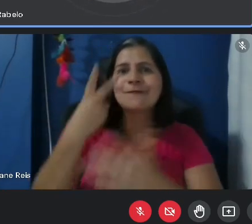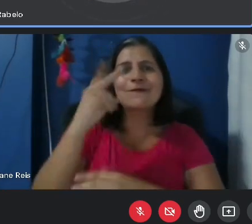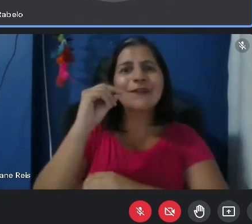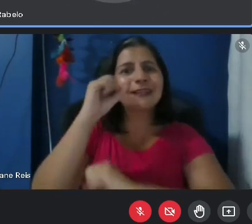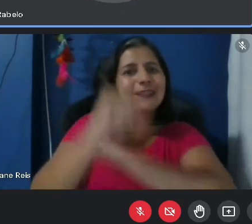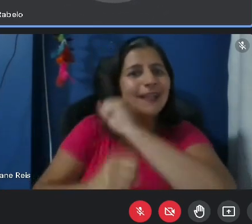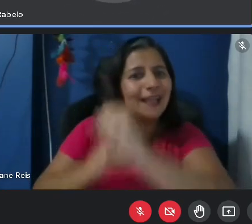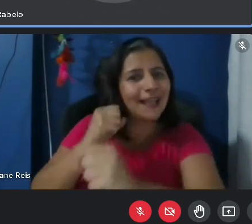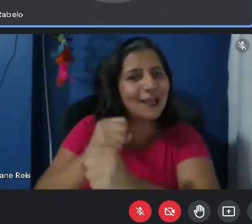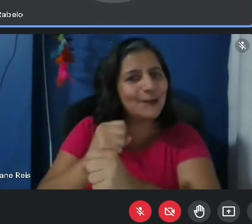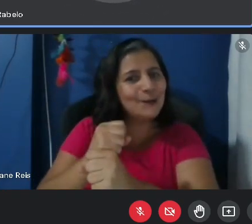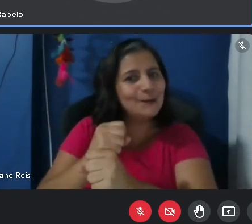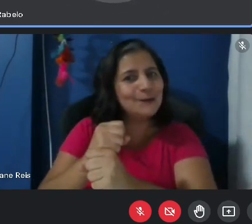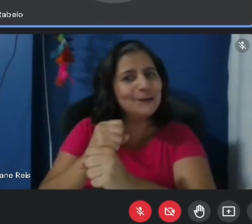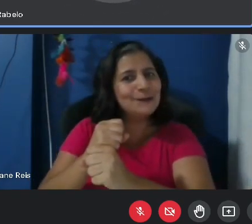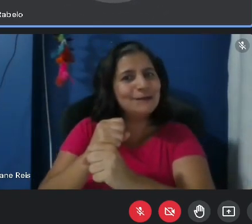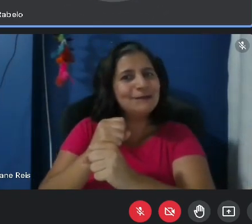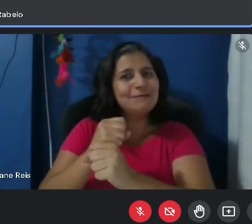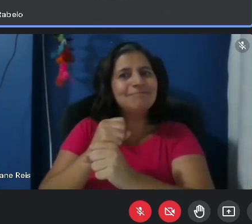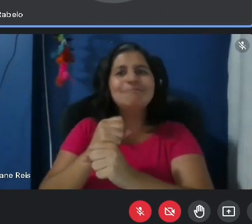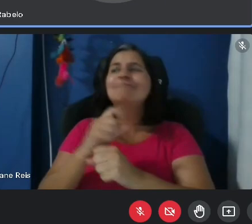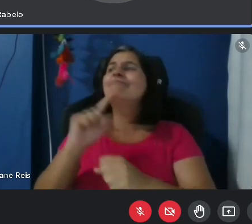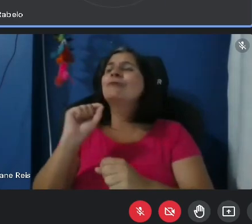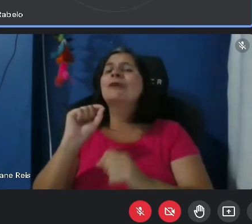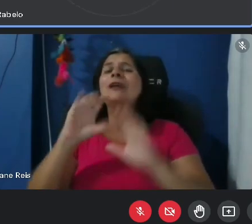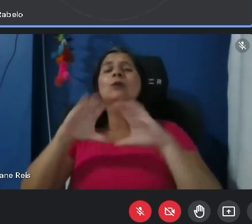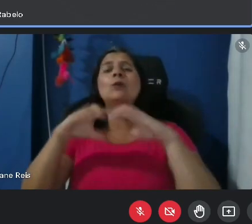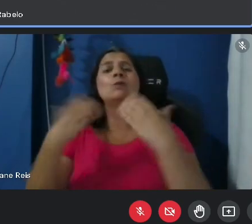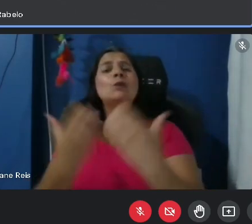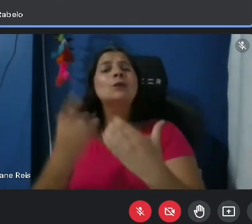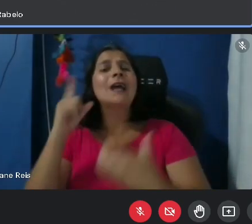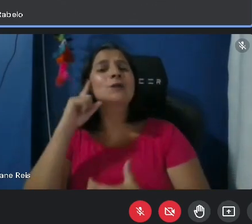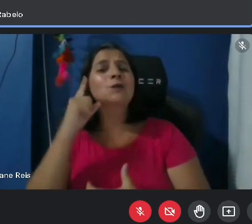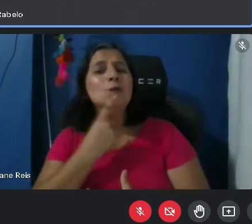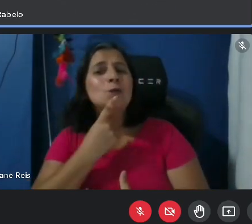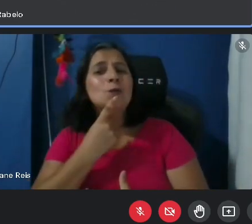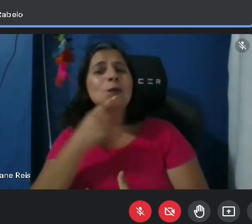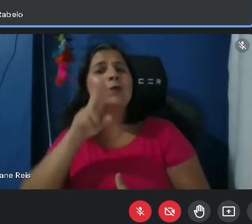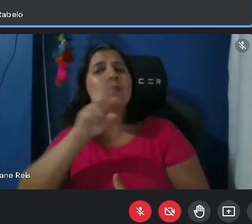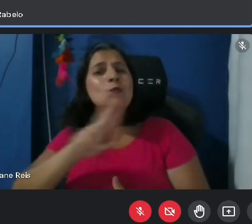já tivemos, né, no decorrer desses anos.